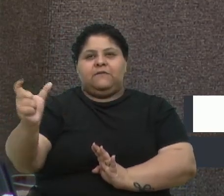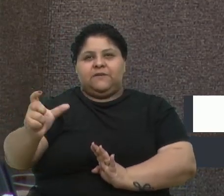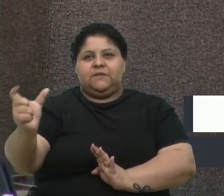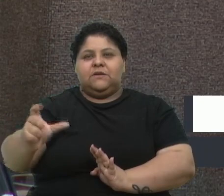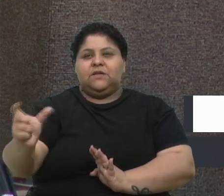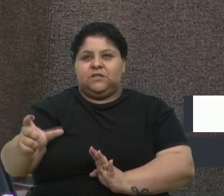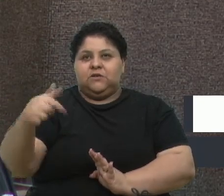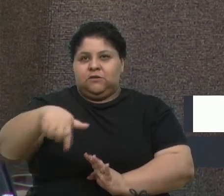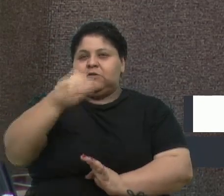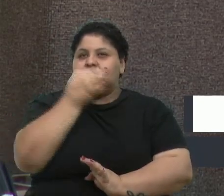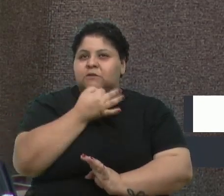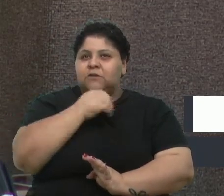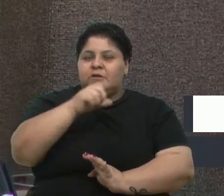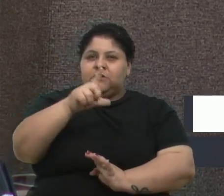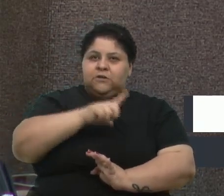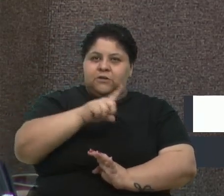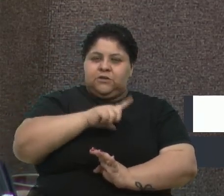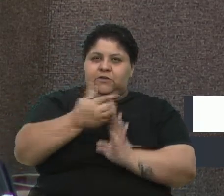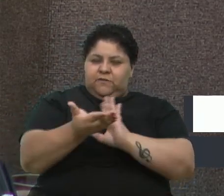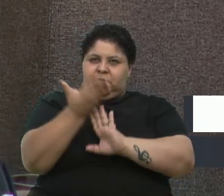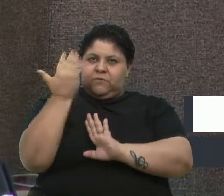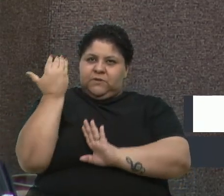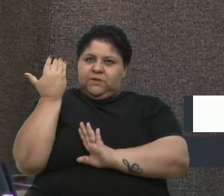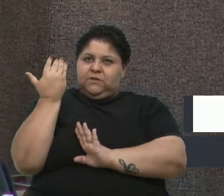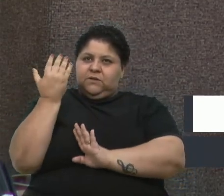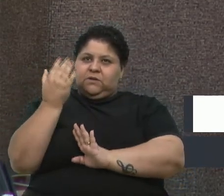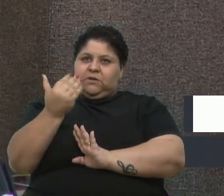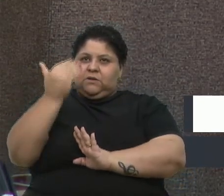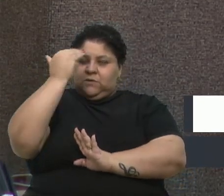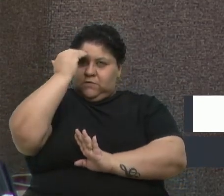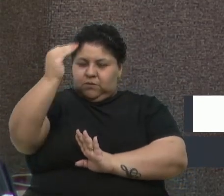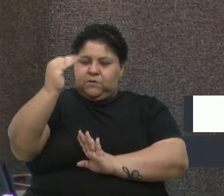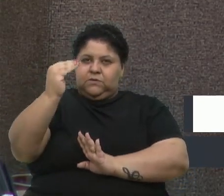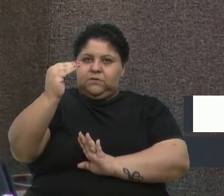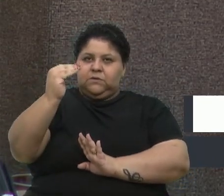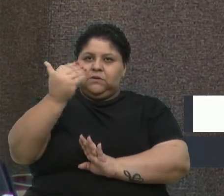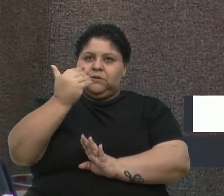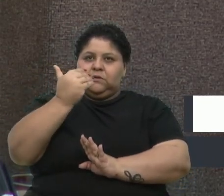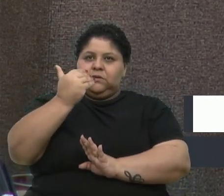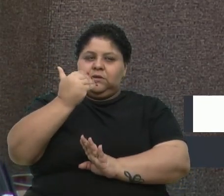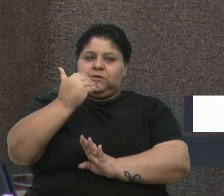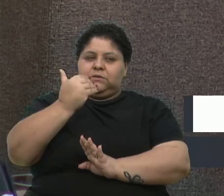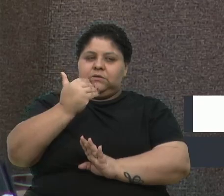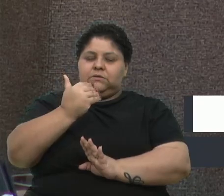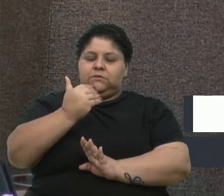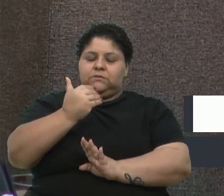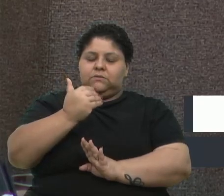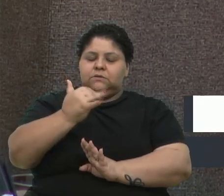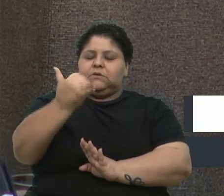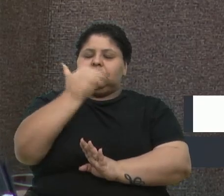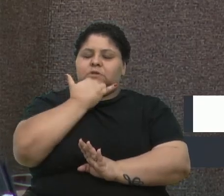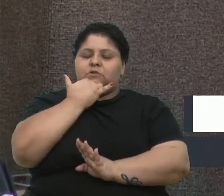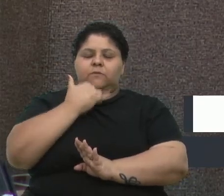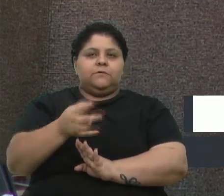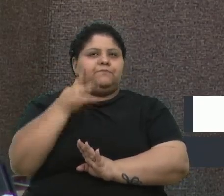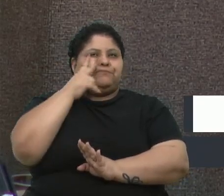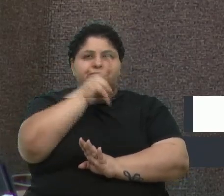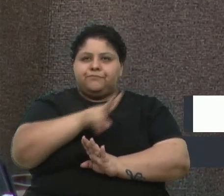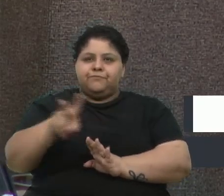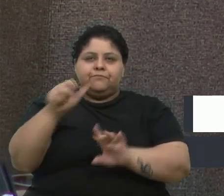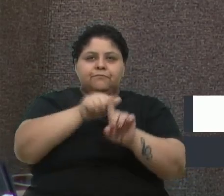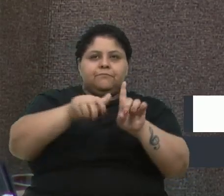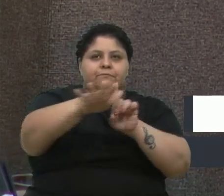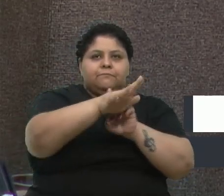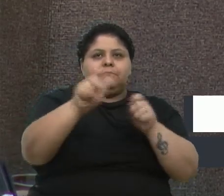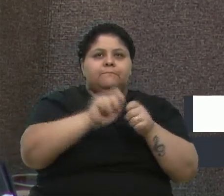Segurança Pública, que foi o Coronel Lousada e o Barden, que tinham essa visão social e que fizeram com que isso acontecesse, através de